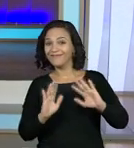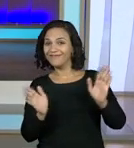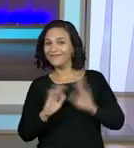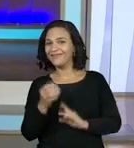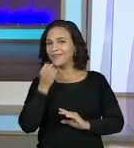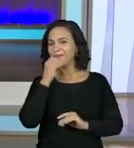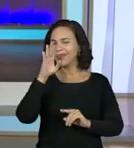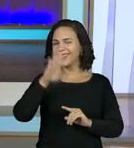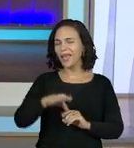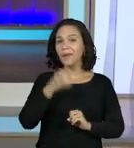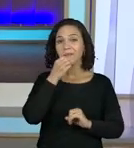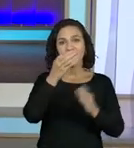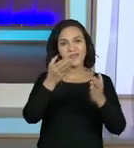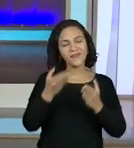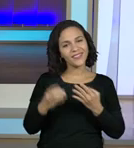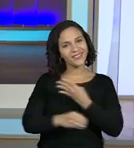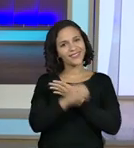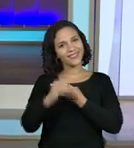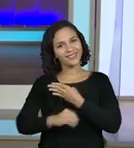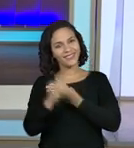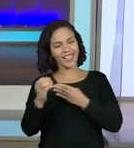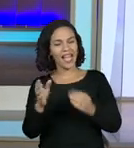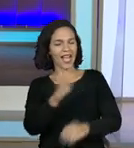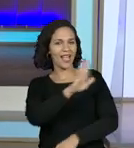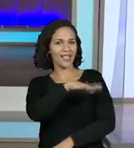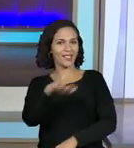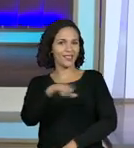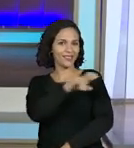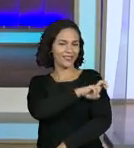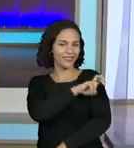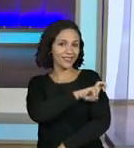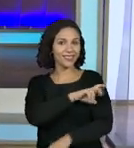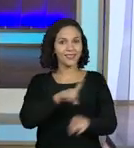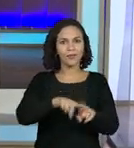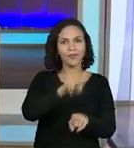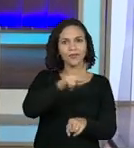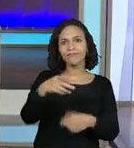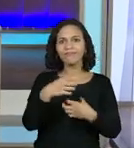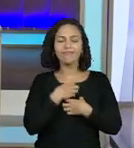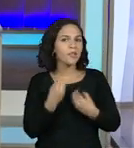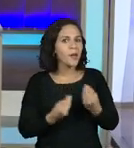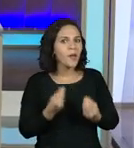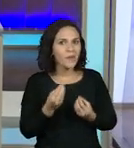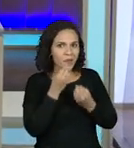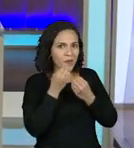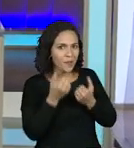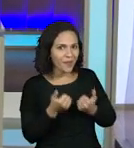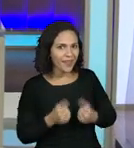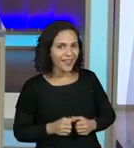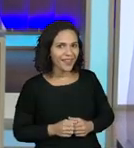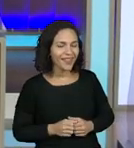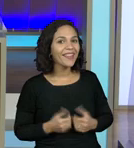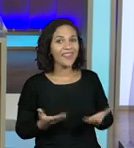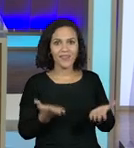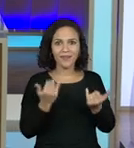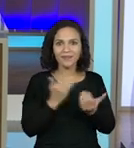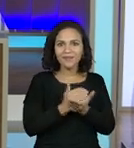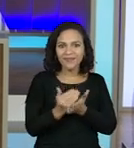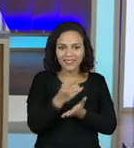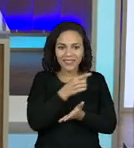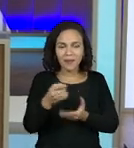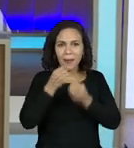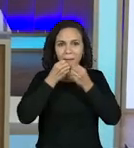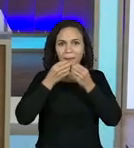Boa tarde, bem-vindo ao Centro de Mídias, alunos do quinto ano, senhores professores, como é que vocês estão? Tudo bem com vocês? Vamos começar bem a